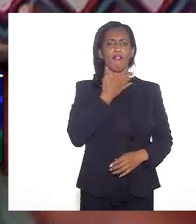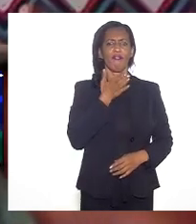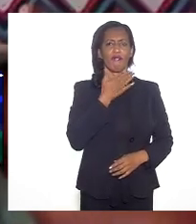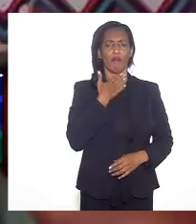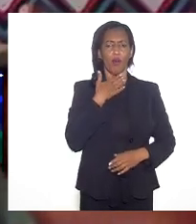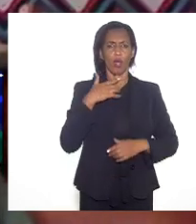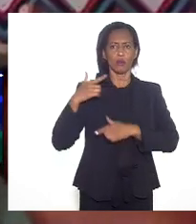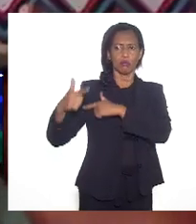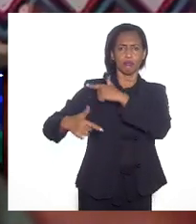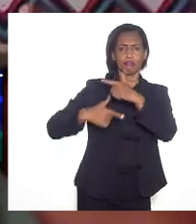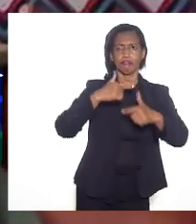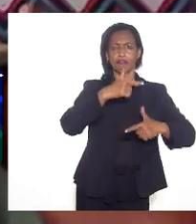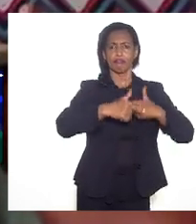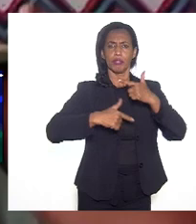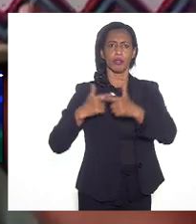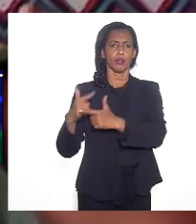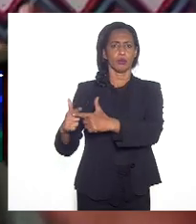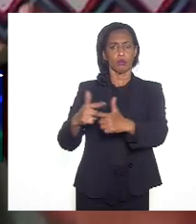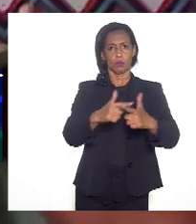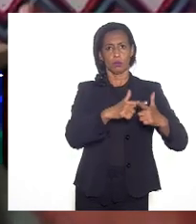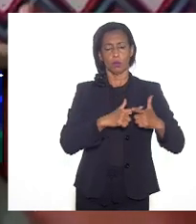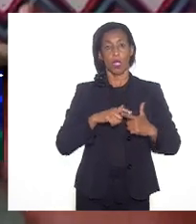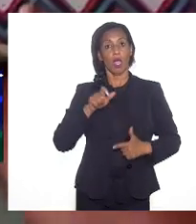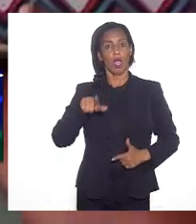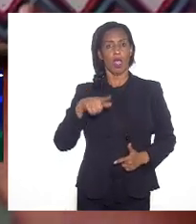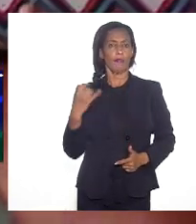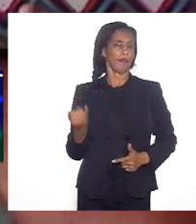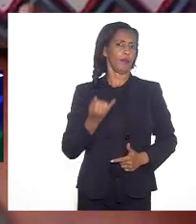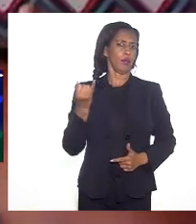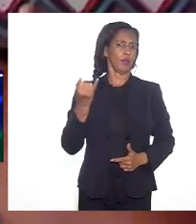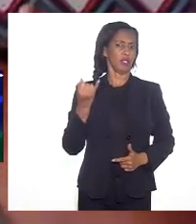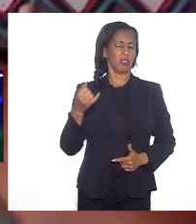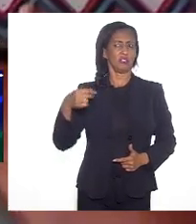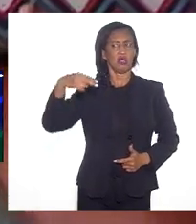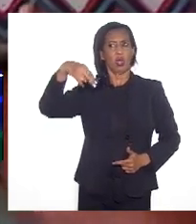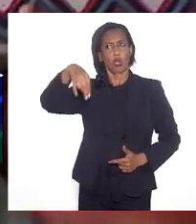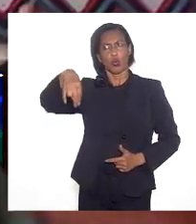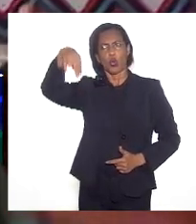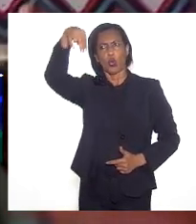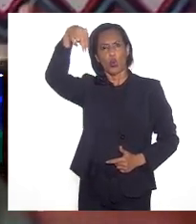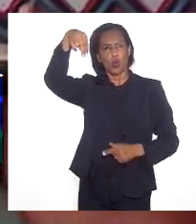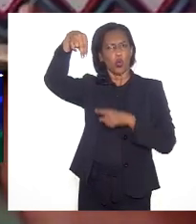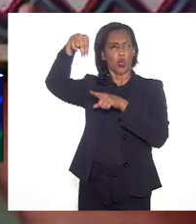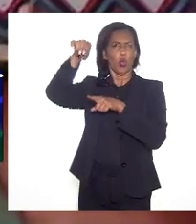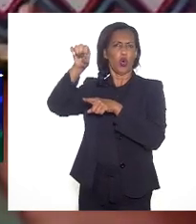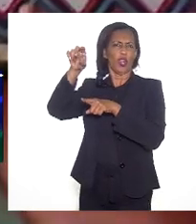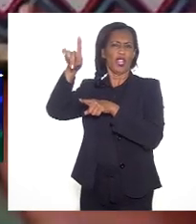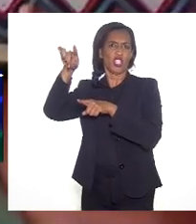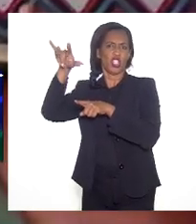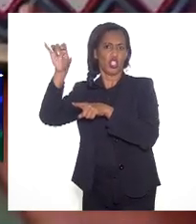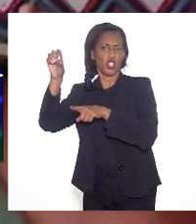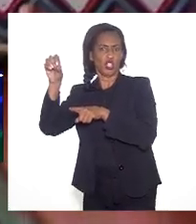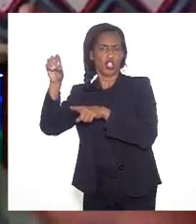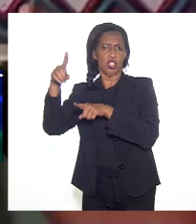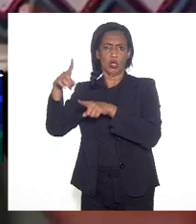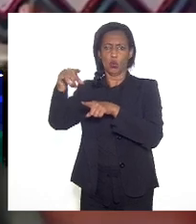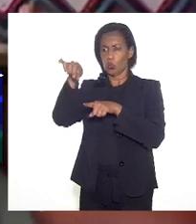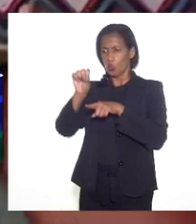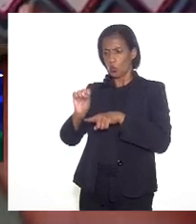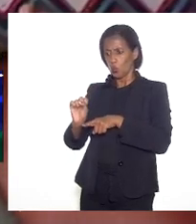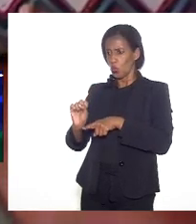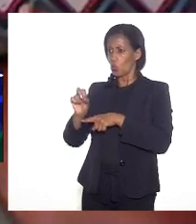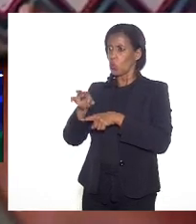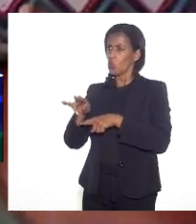suas opressões. E isso é fundamental. Sejam nordestinos, nordestinas, né? Sejam